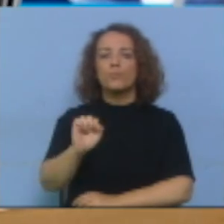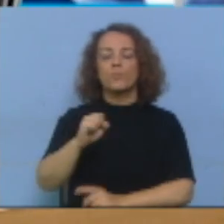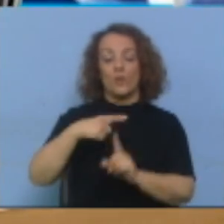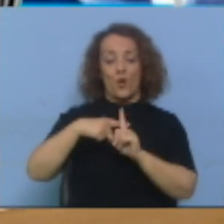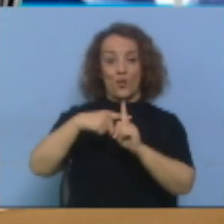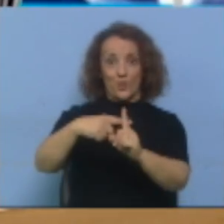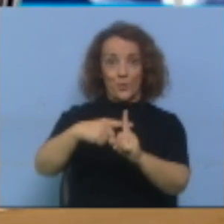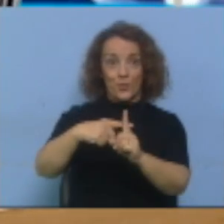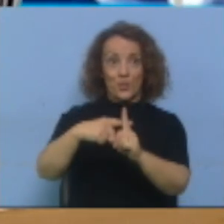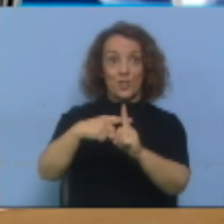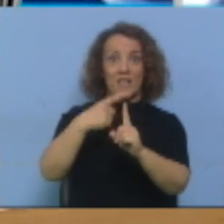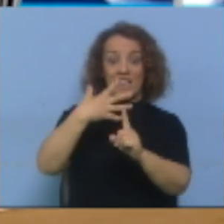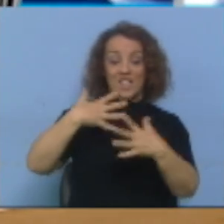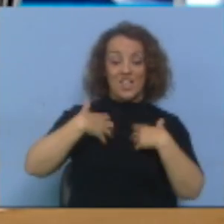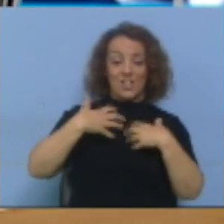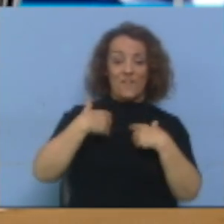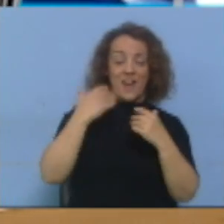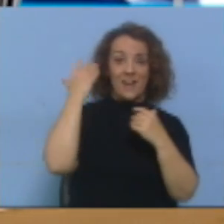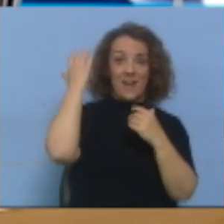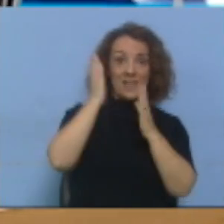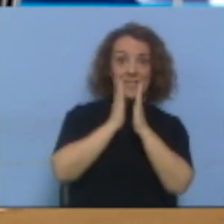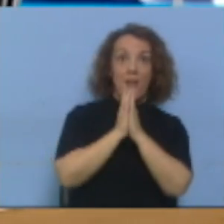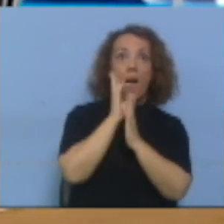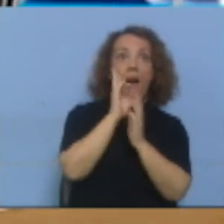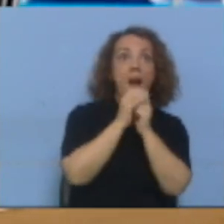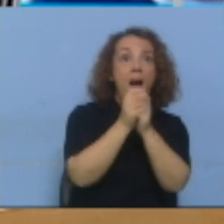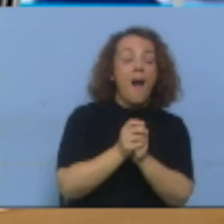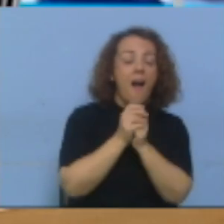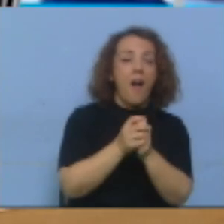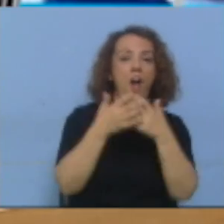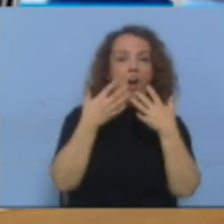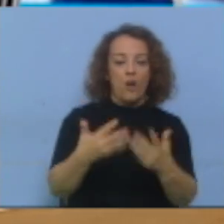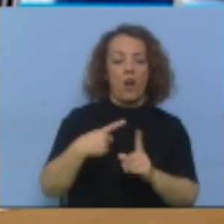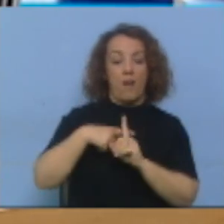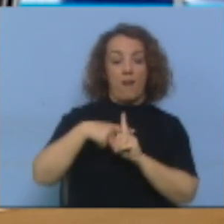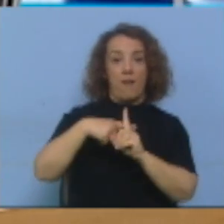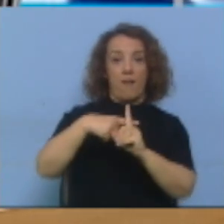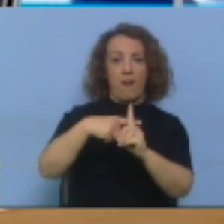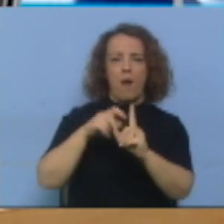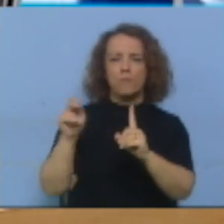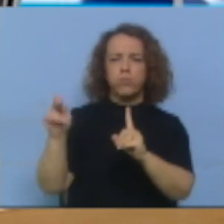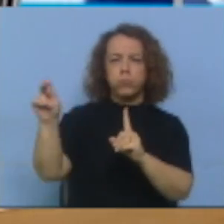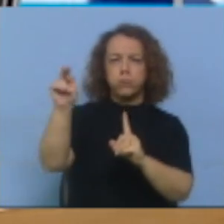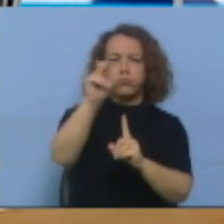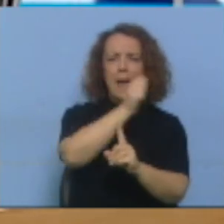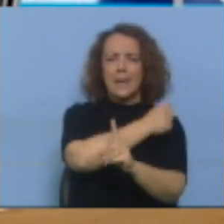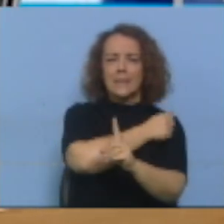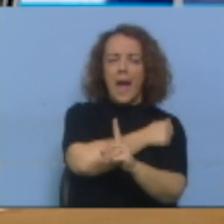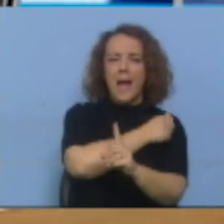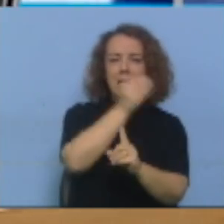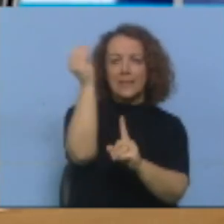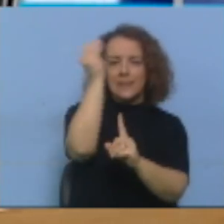florida, a mesma cruz que foi adorada na Sexta-feira Santa, mas que agora sai florida, e que percorria todas as terras e a todas as casas,